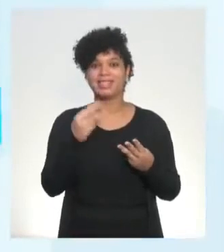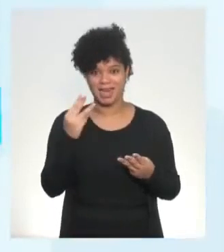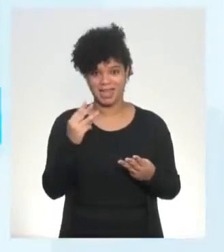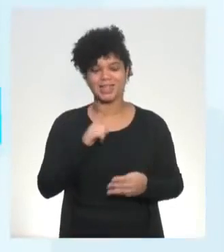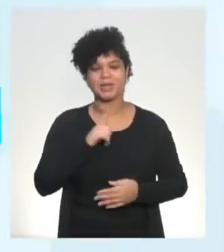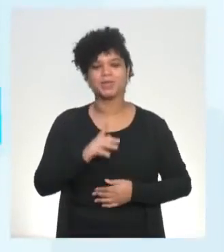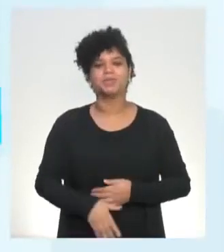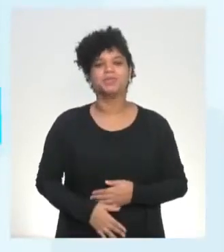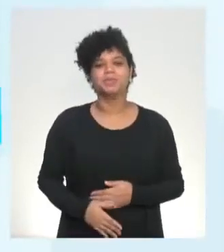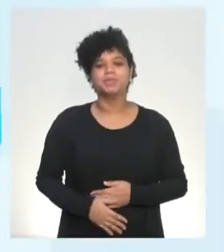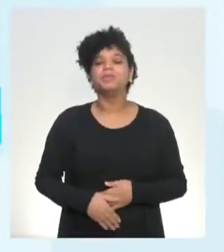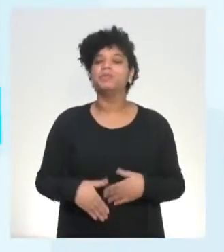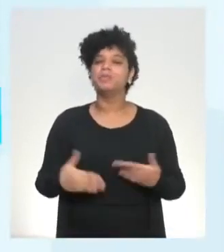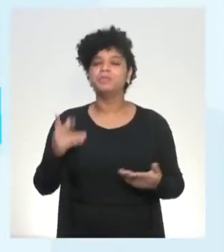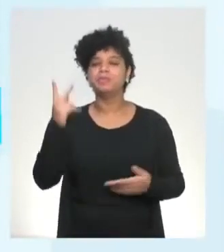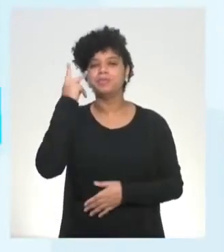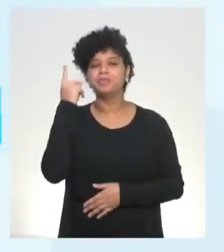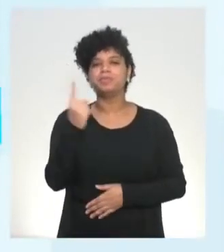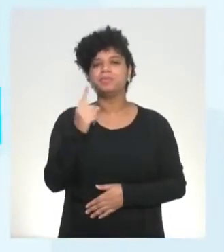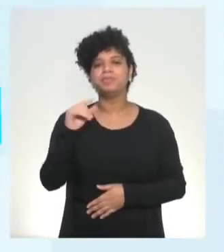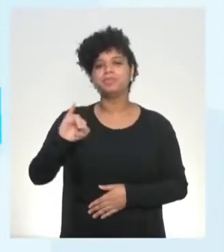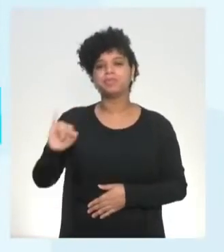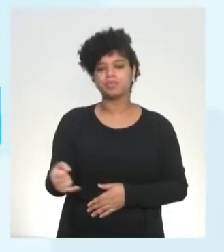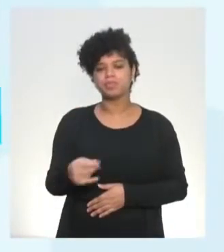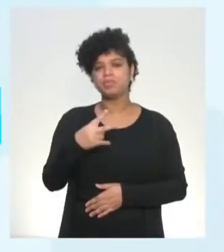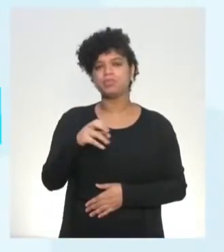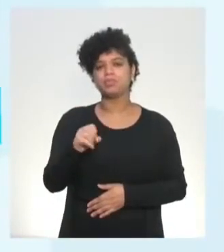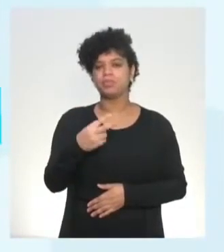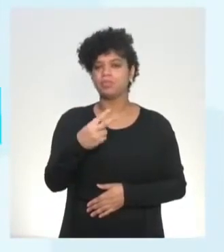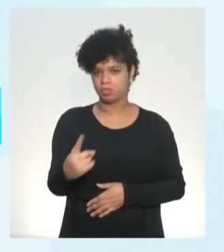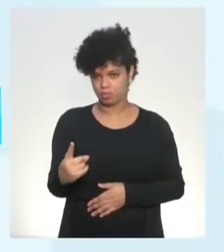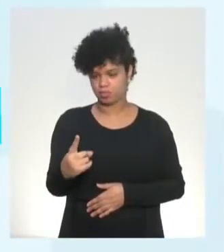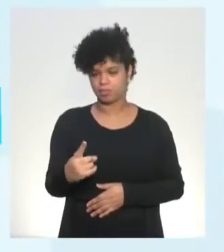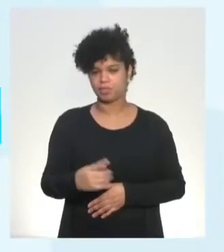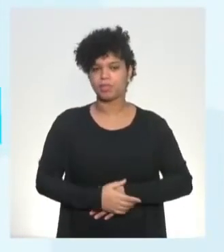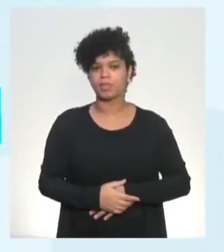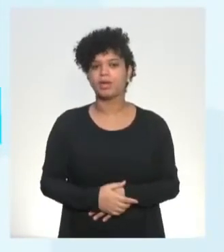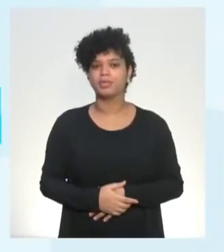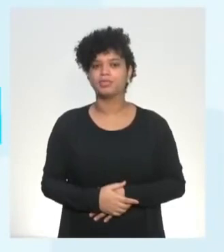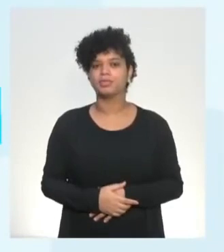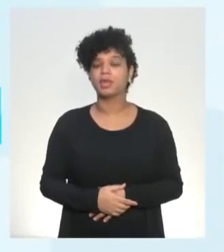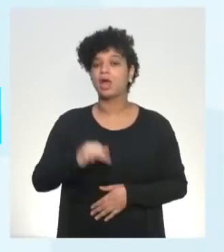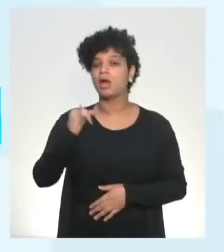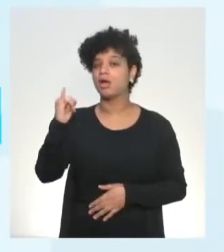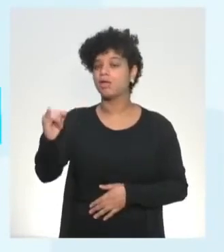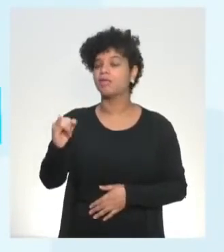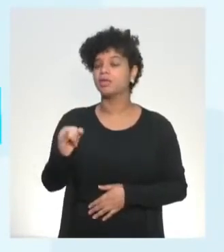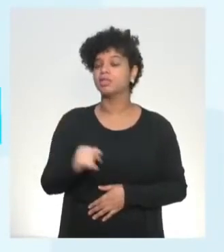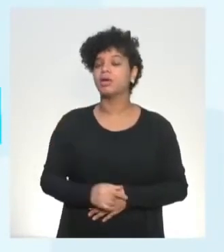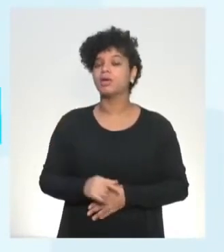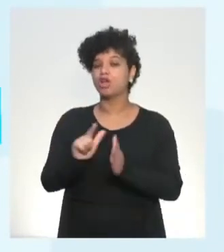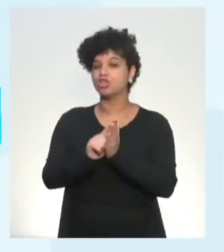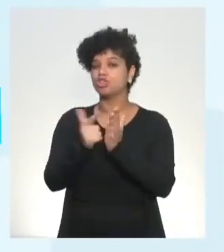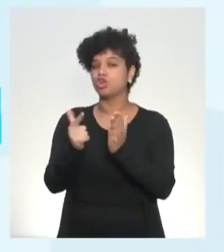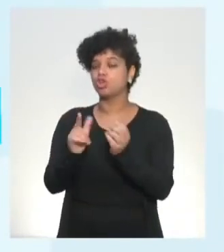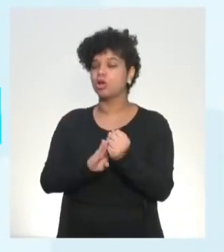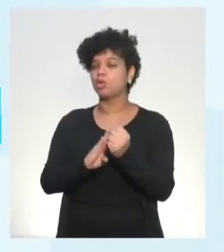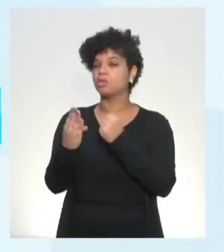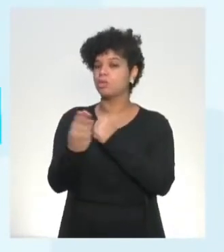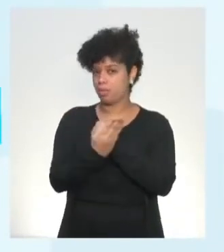São Paulo, 1º de janeiro de 2021, ou 1 de janeiro de 2021. Aos editores do jornal do